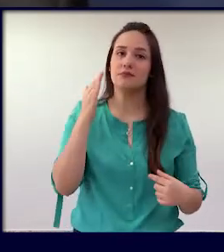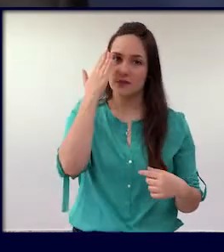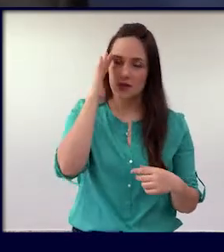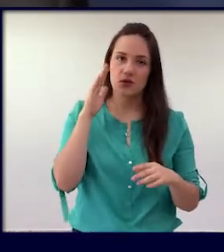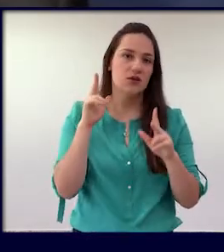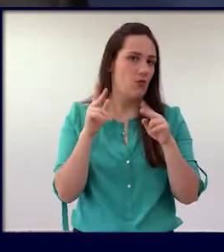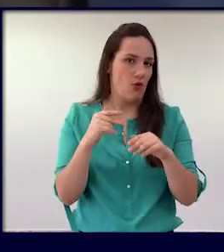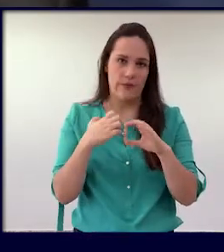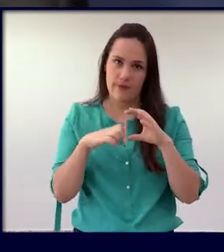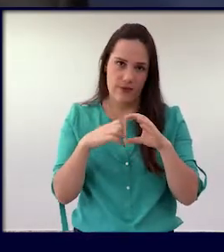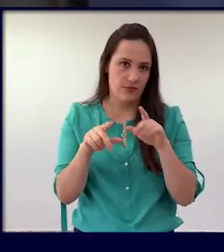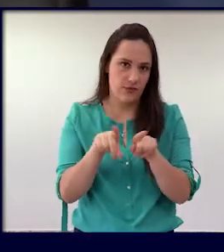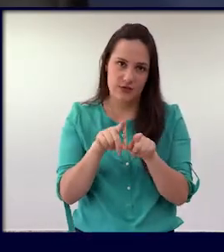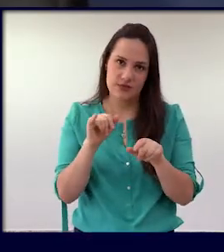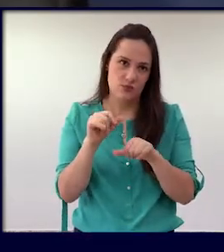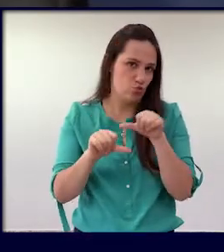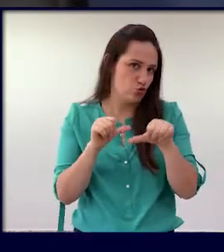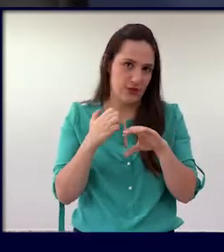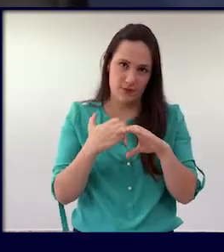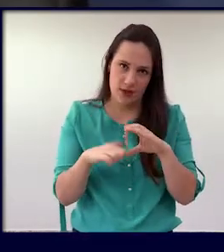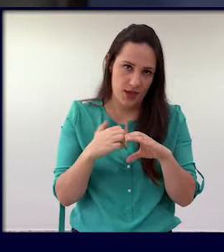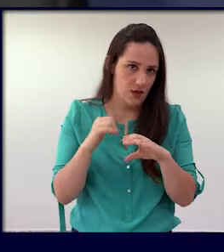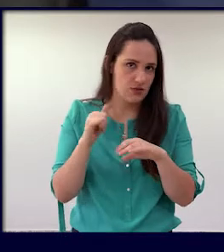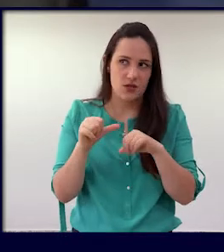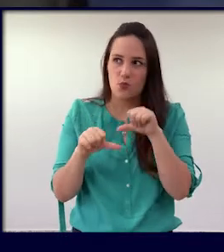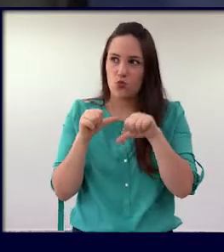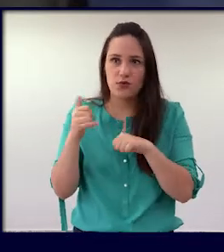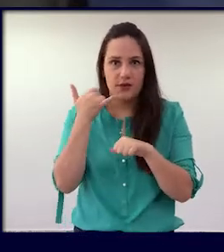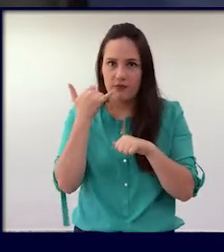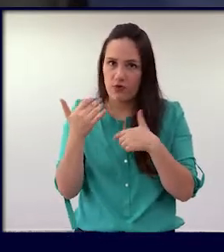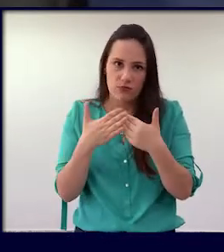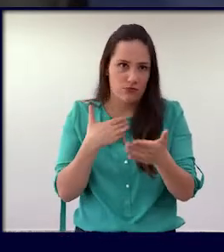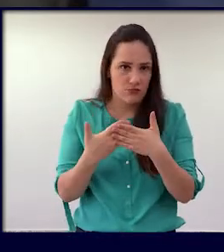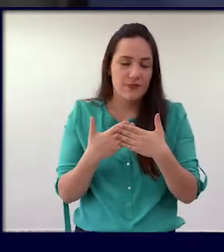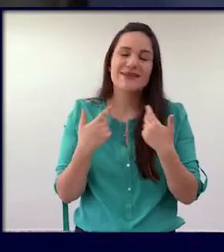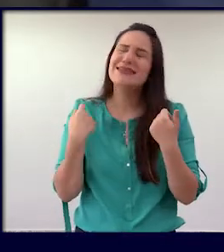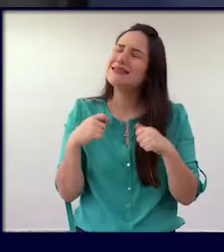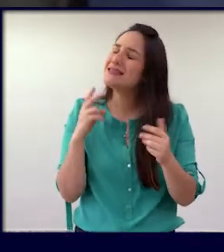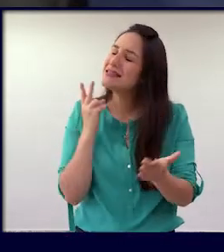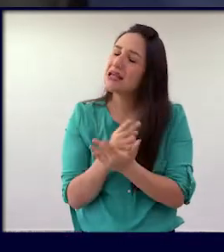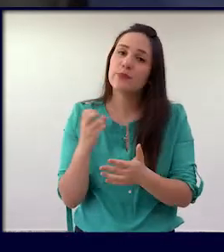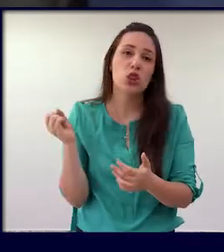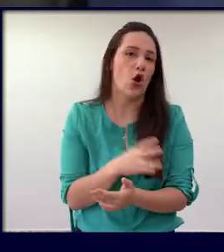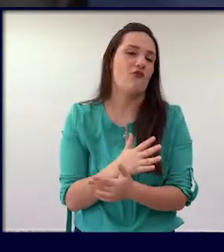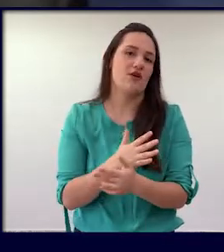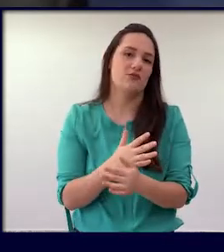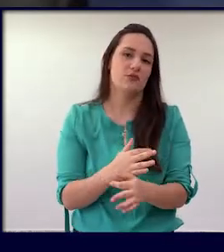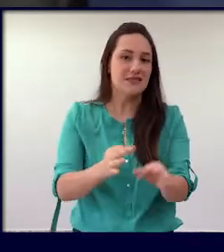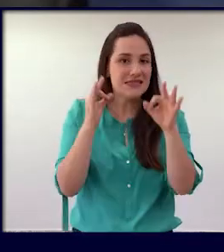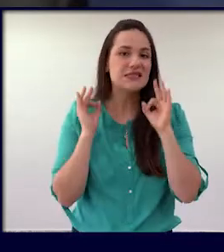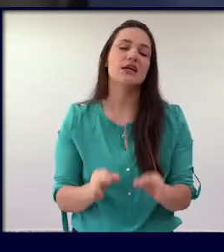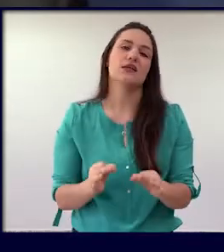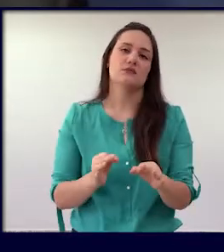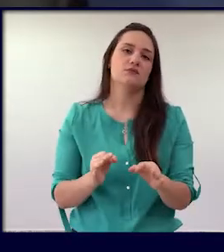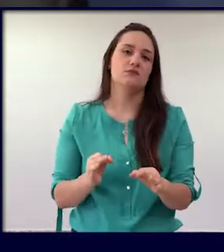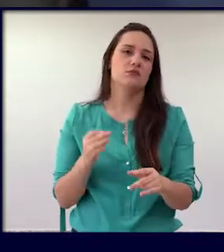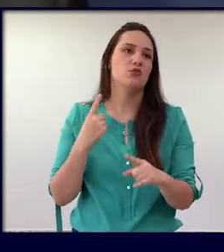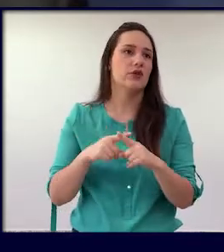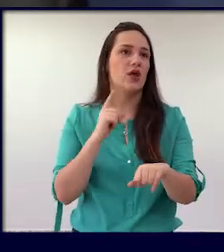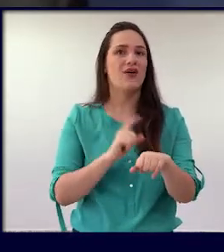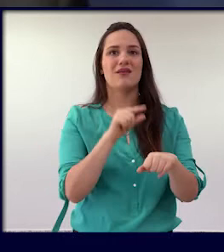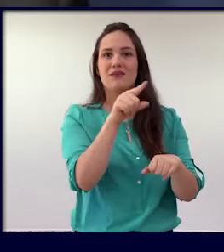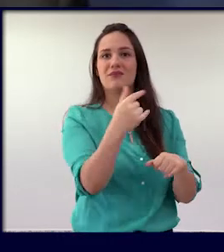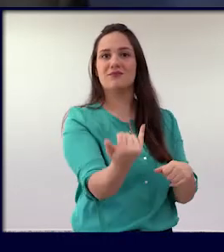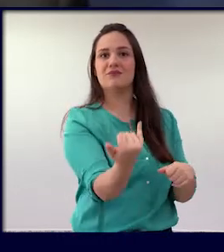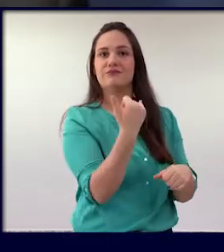mudou. É a mesma coisa, o e-mail, né? Todas as formas de contato devem ficar sempre atuais para que